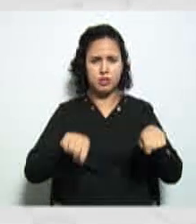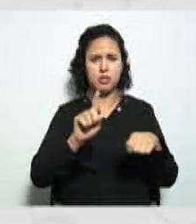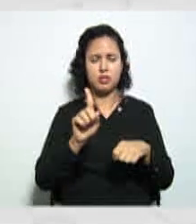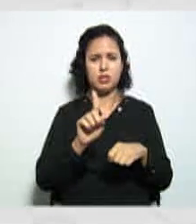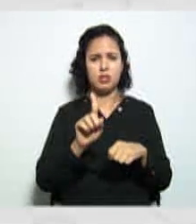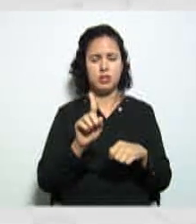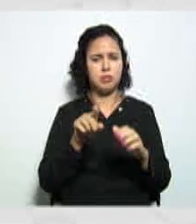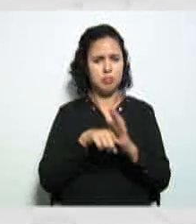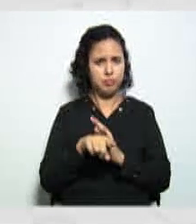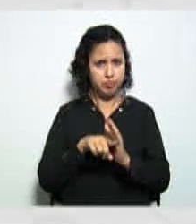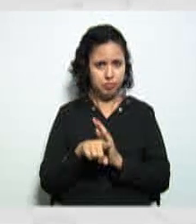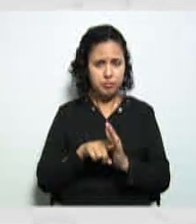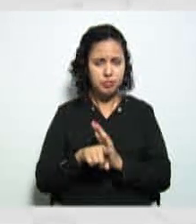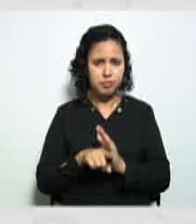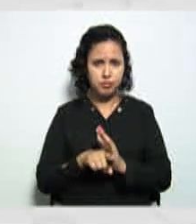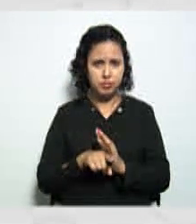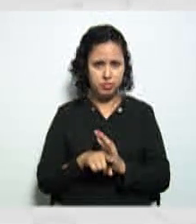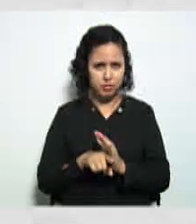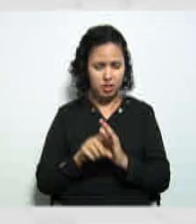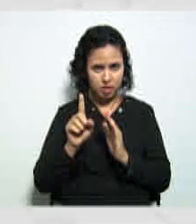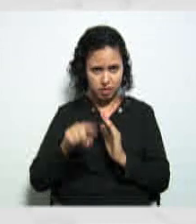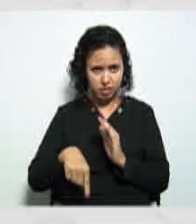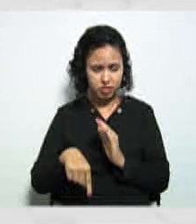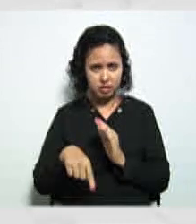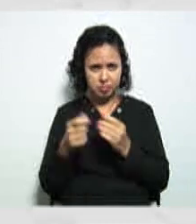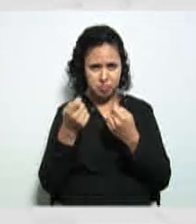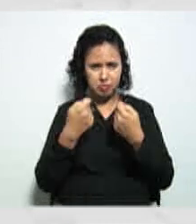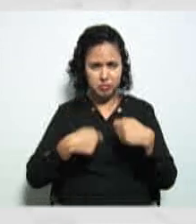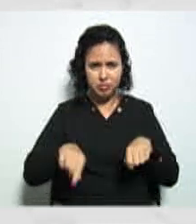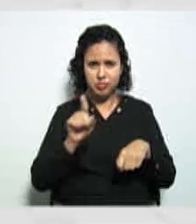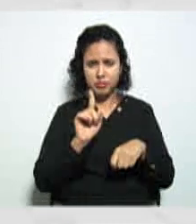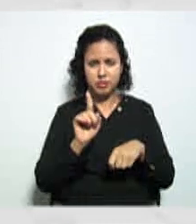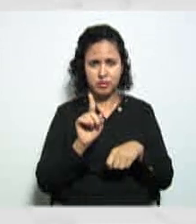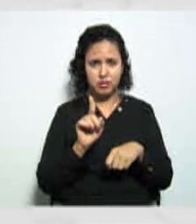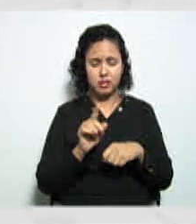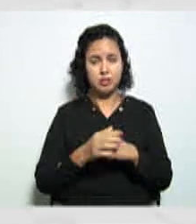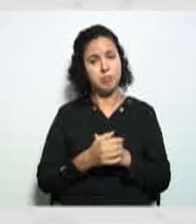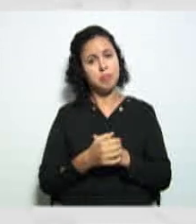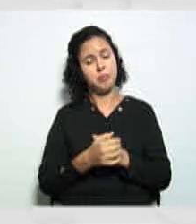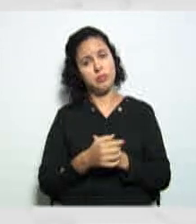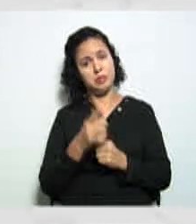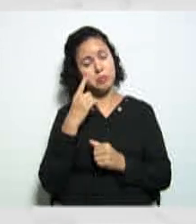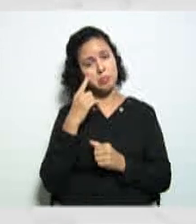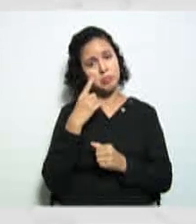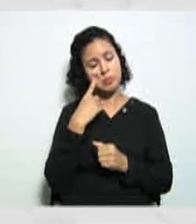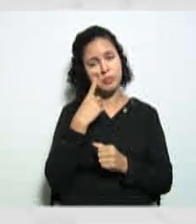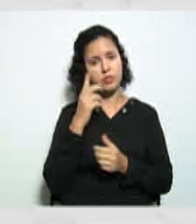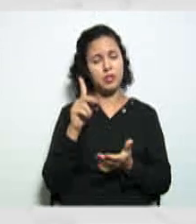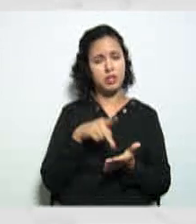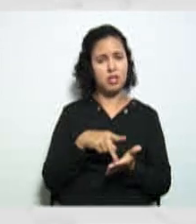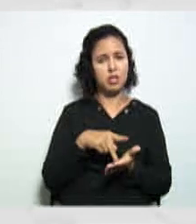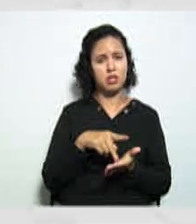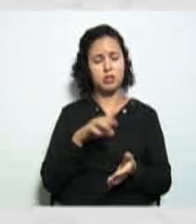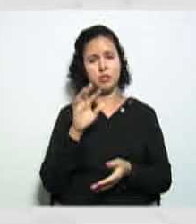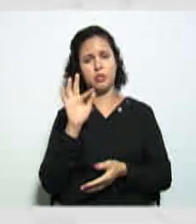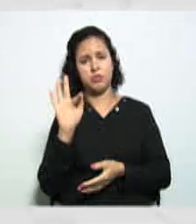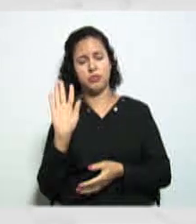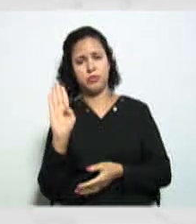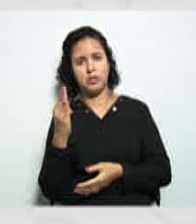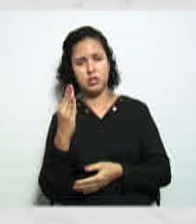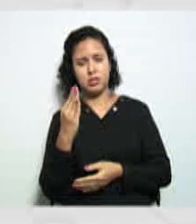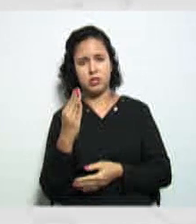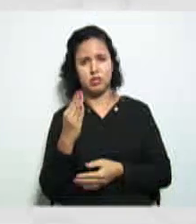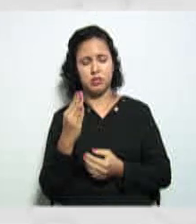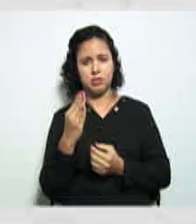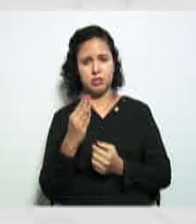de pesquisa? Será que é, professora, desnecessário? Será que é? Olha, a Santa Luzia está dizendo que é